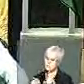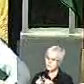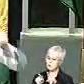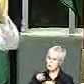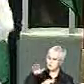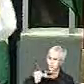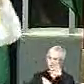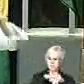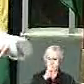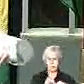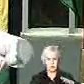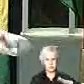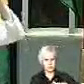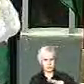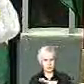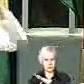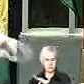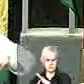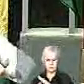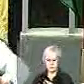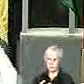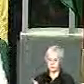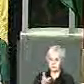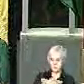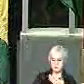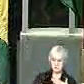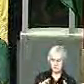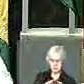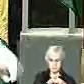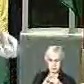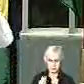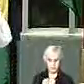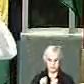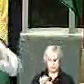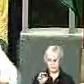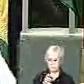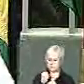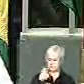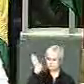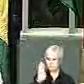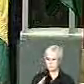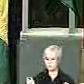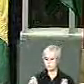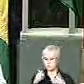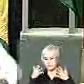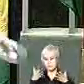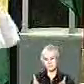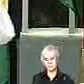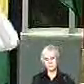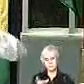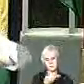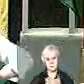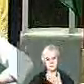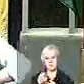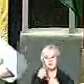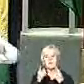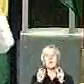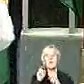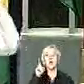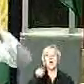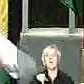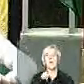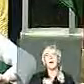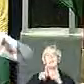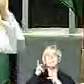instituições e, sobretudo, mobilizarmos a sociedade brasileira para que ela participe e diga qual a política,